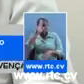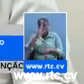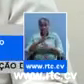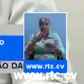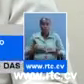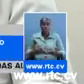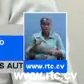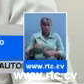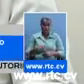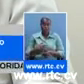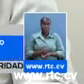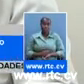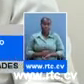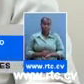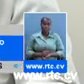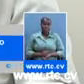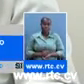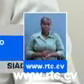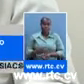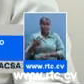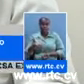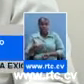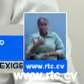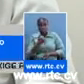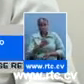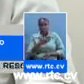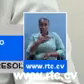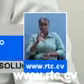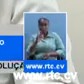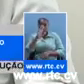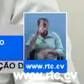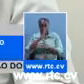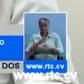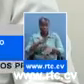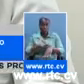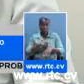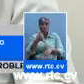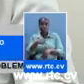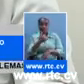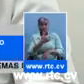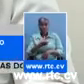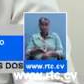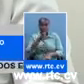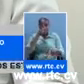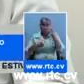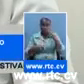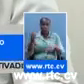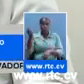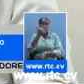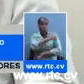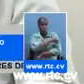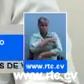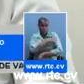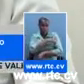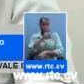atualizados até agora, até este momento. Temos 374 casos e neste momento estão 29 pessoas internadas com paludismo no Hospital